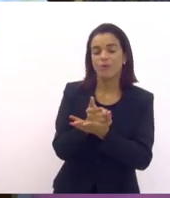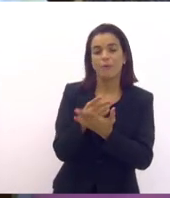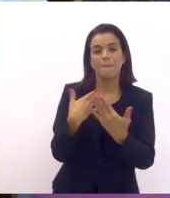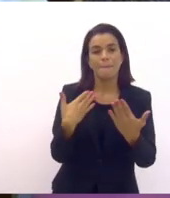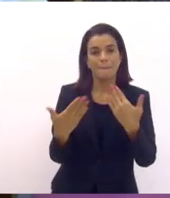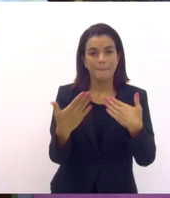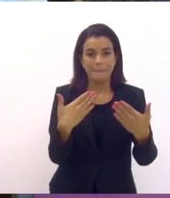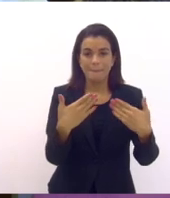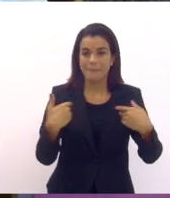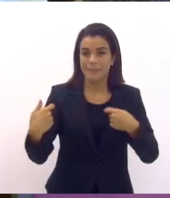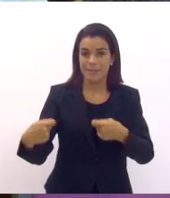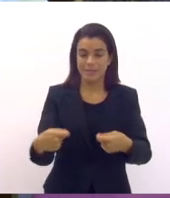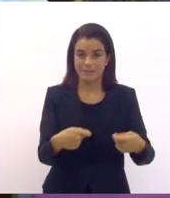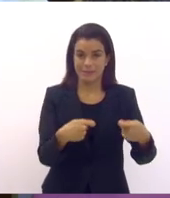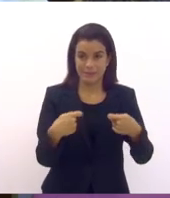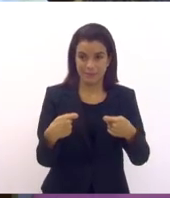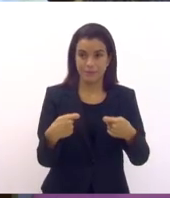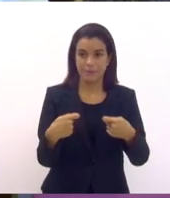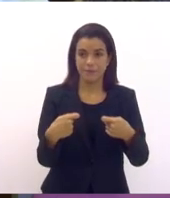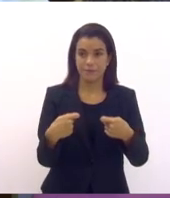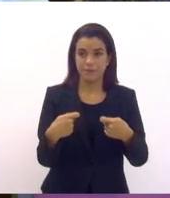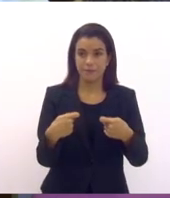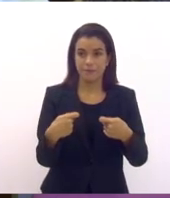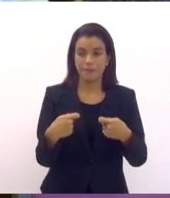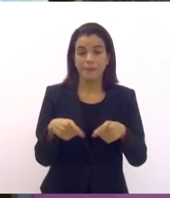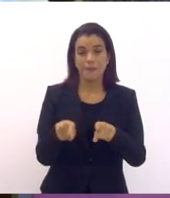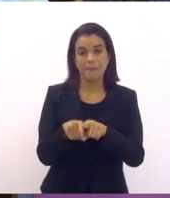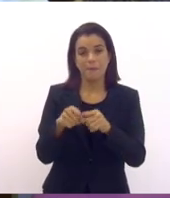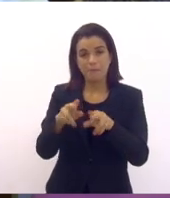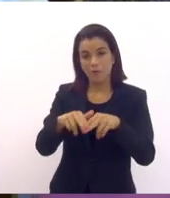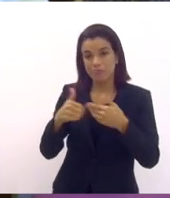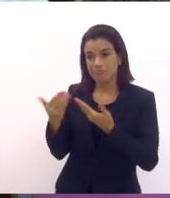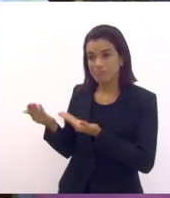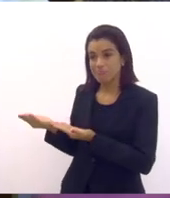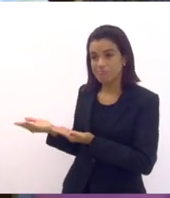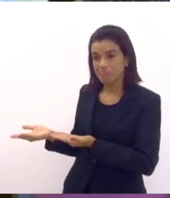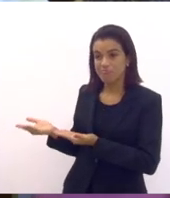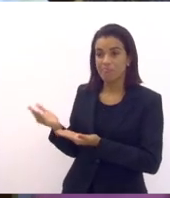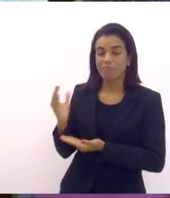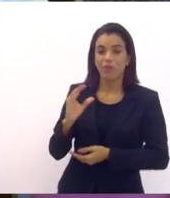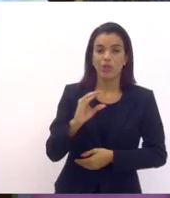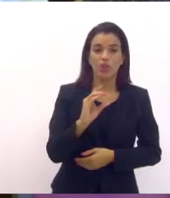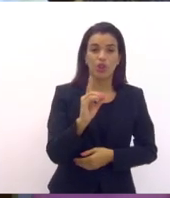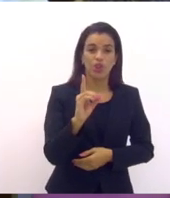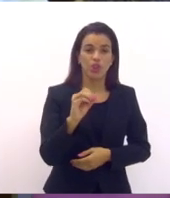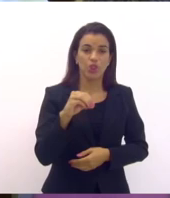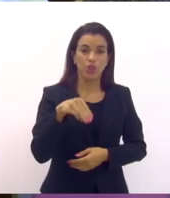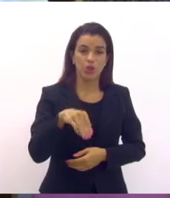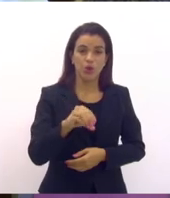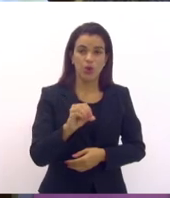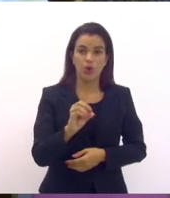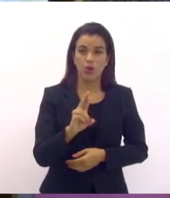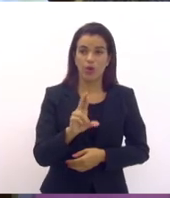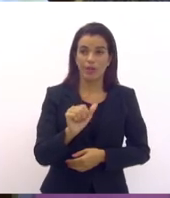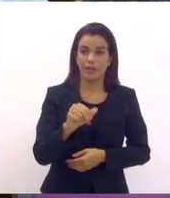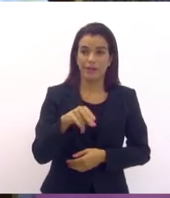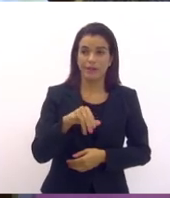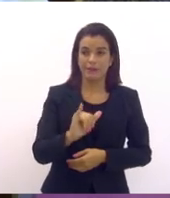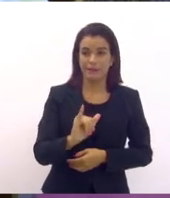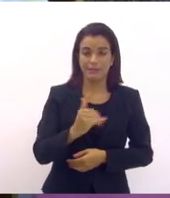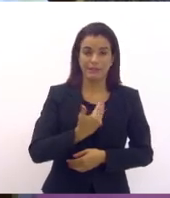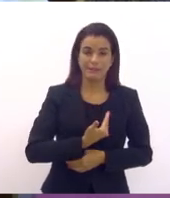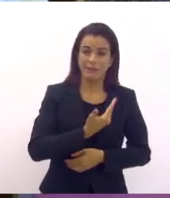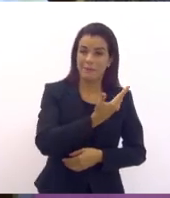e não é à toa que sua eminência Cardeal do Rio de Janeiro Dom Arani João tempesta que eu tenho a honra de está aqui